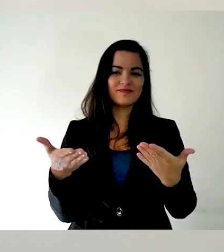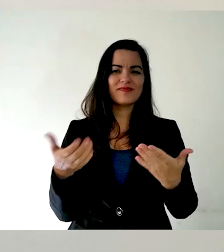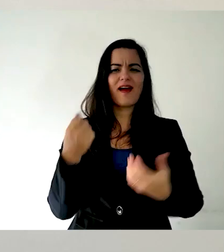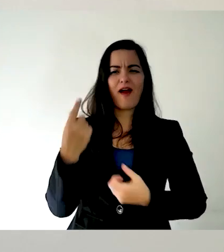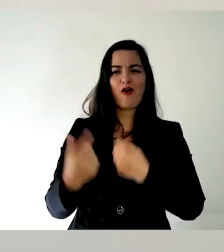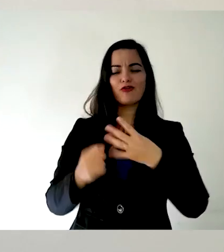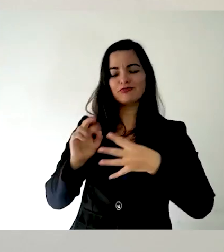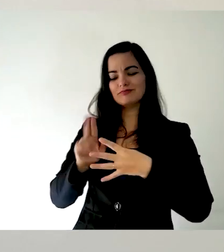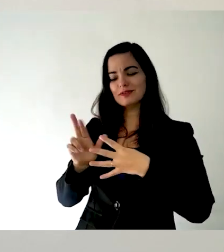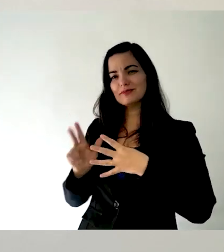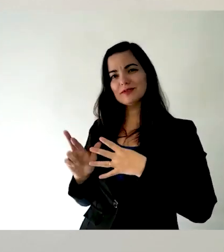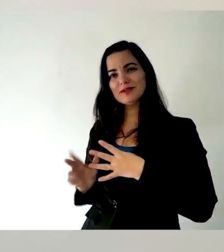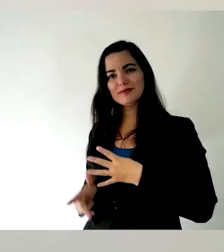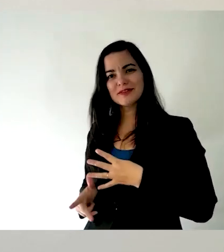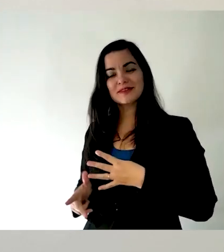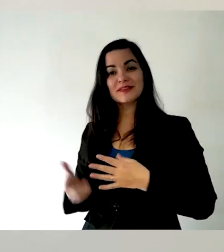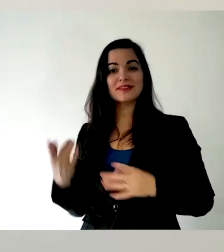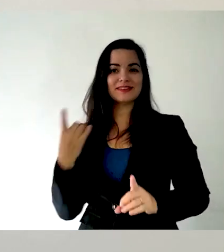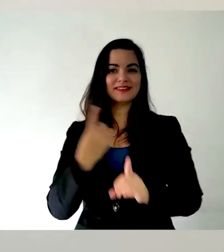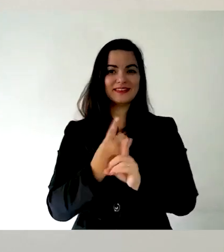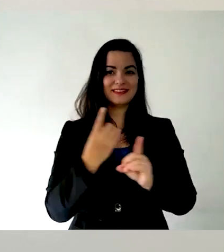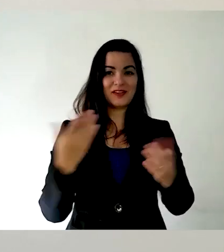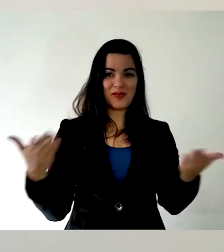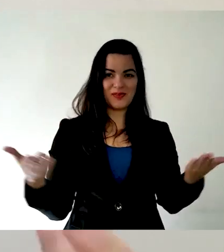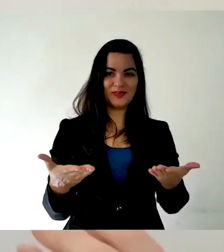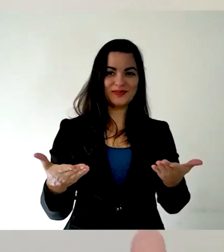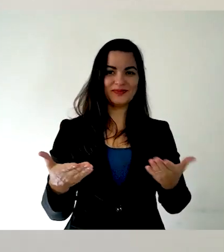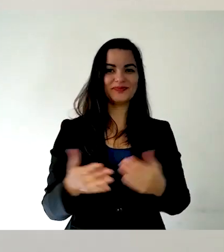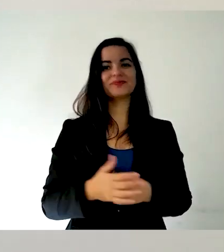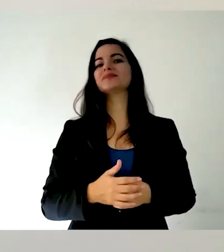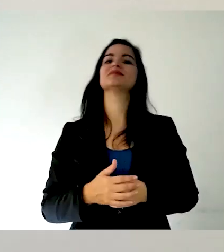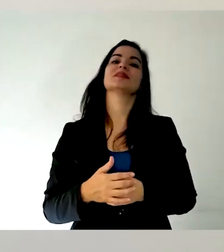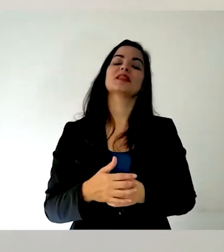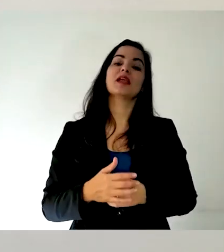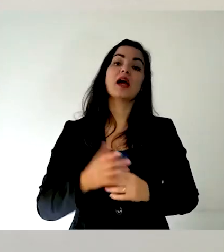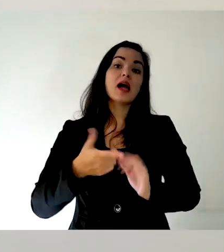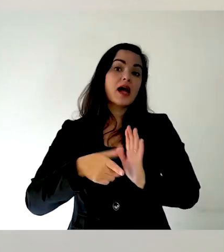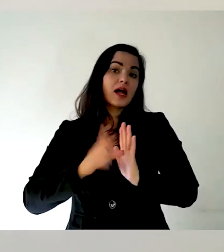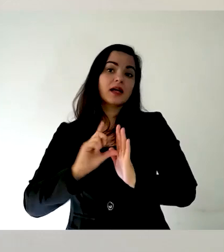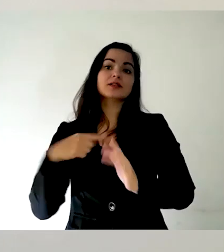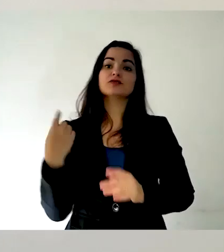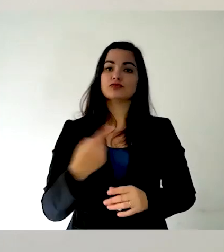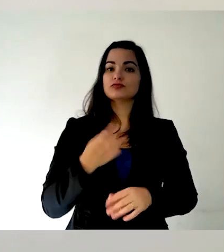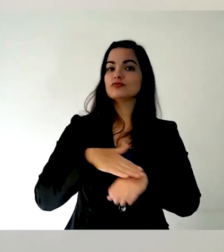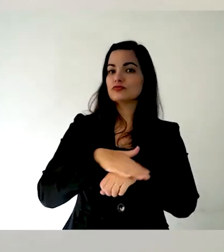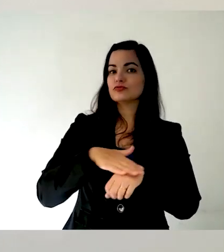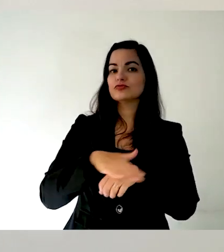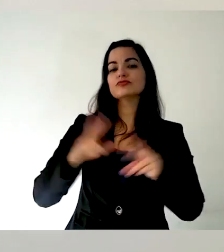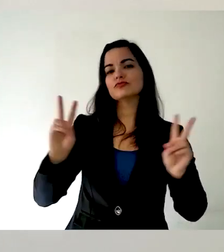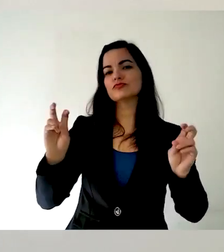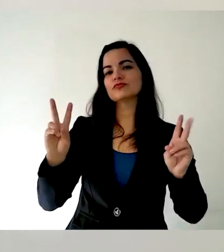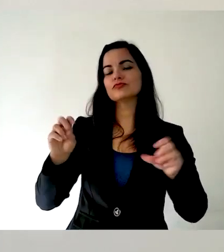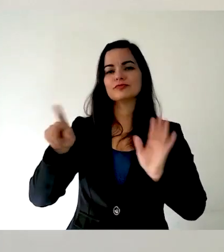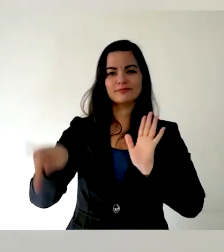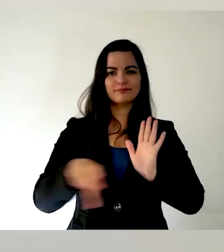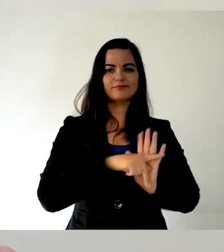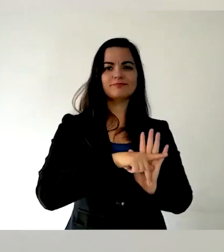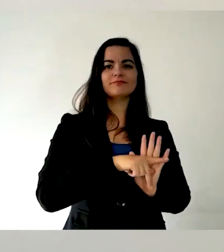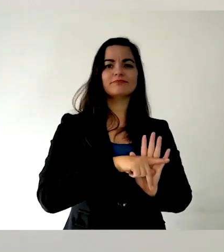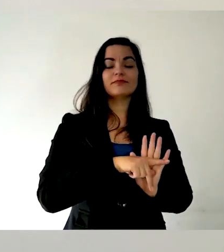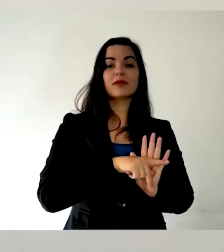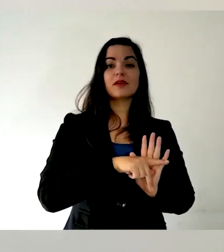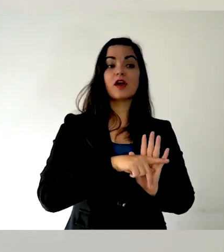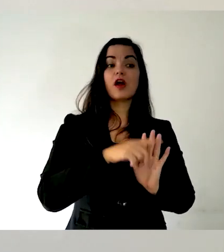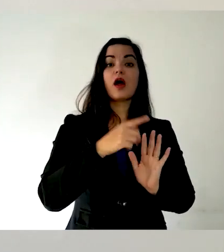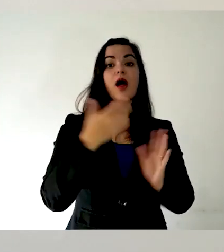algumas características diferentes no encontro de hoje. Já falamos em outro momento sobre patrimônio, vamos olhar